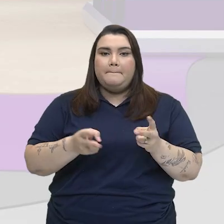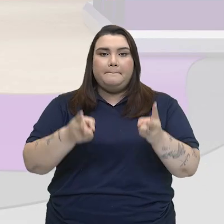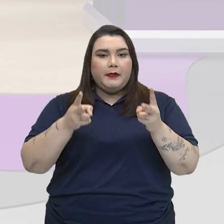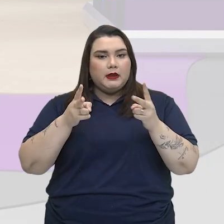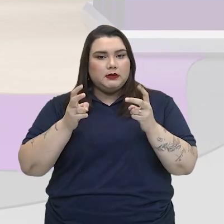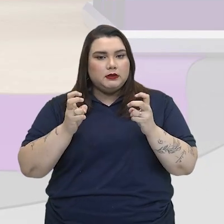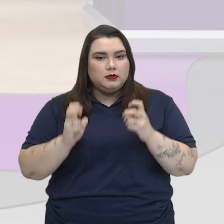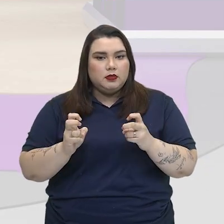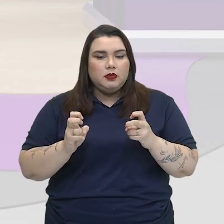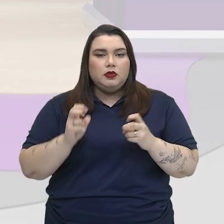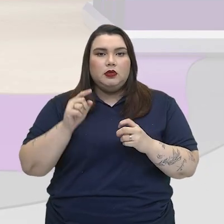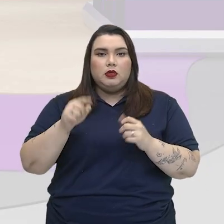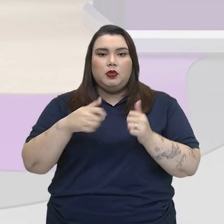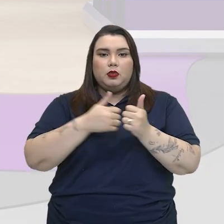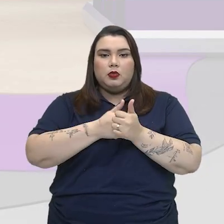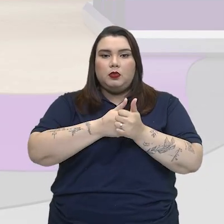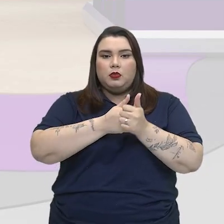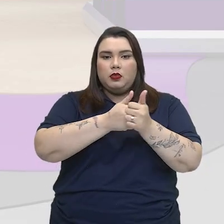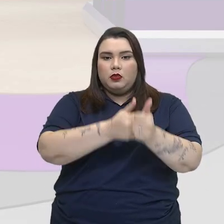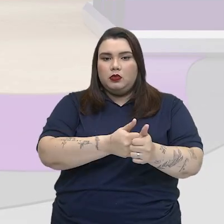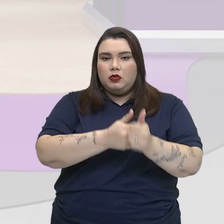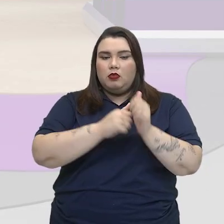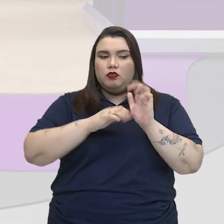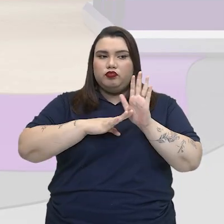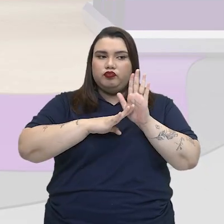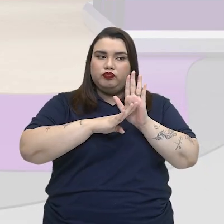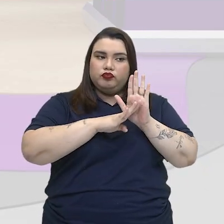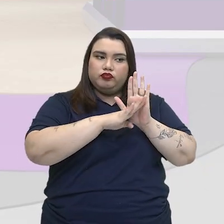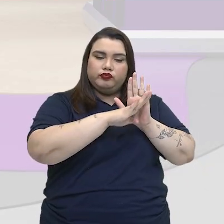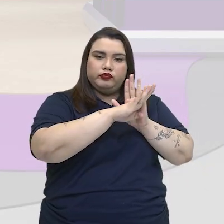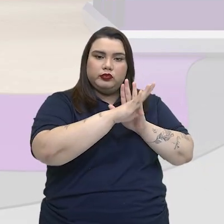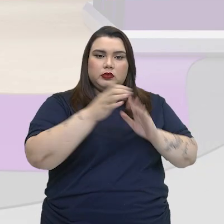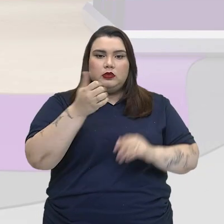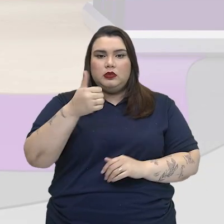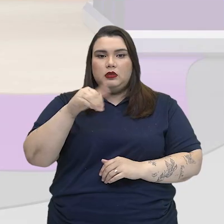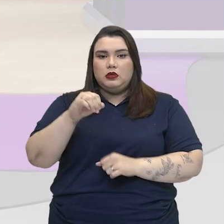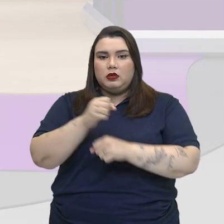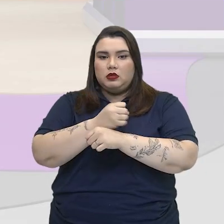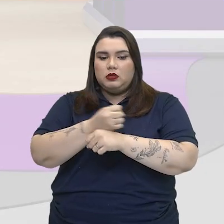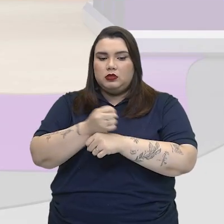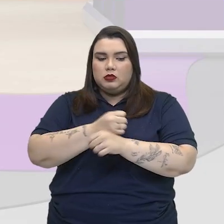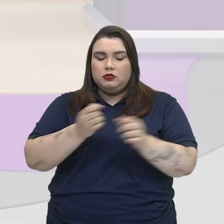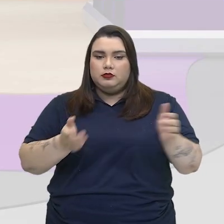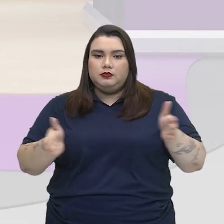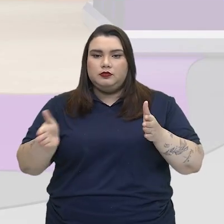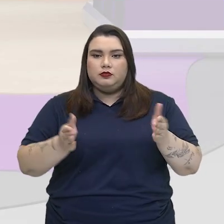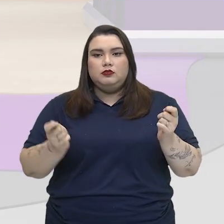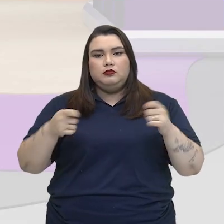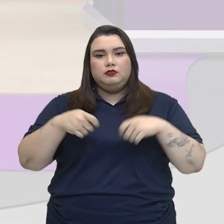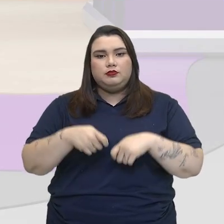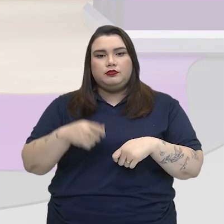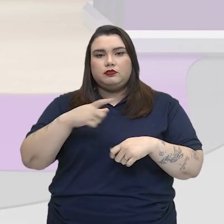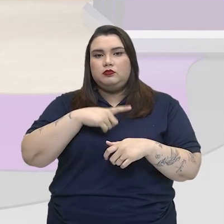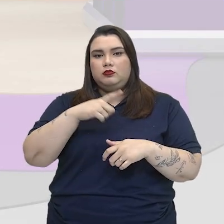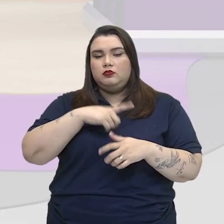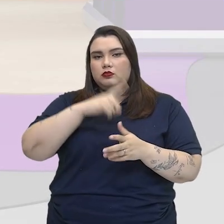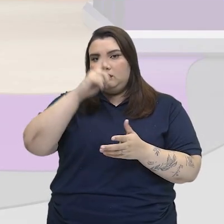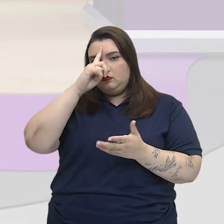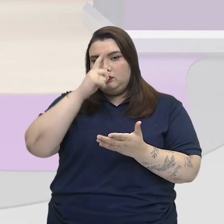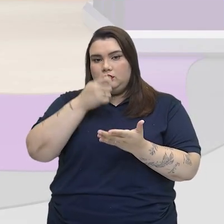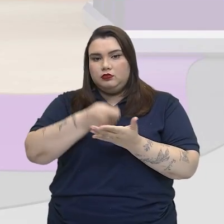notório que se acompanhe esse crescimento ao longo desses 10 anos para que se possam, né, tomar